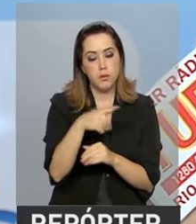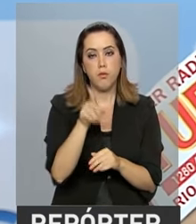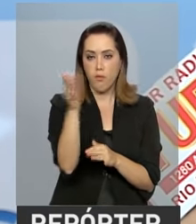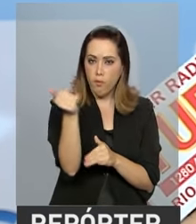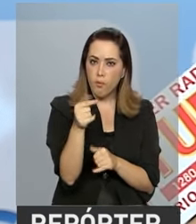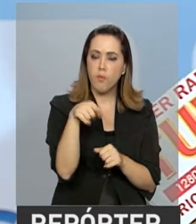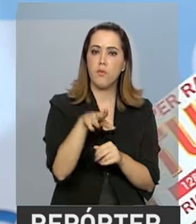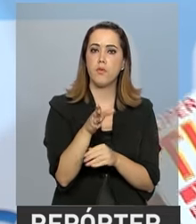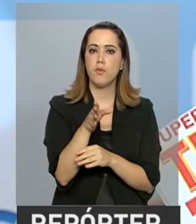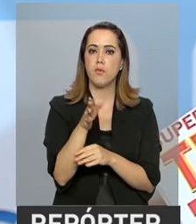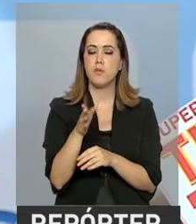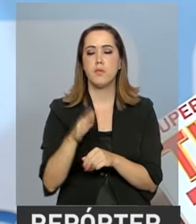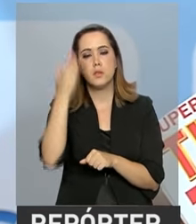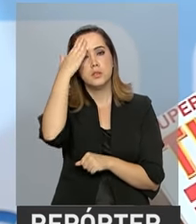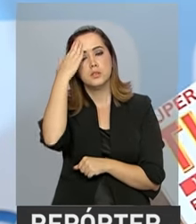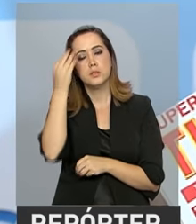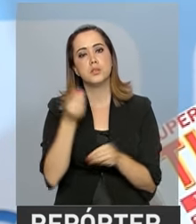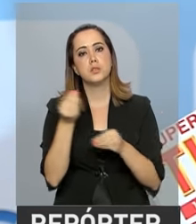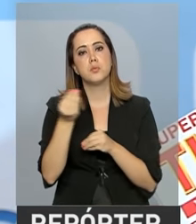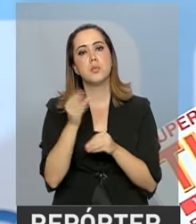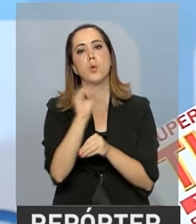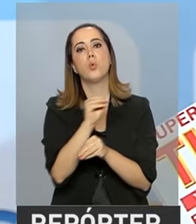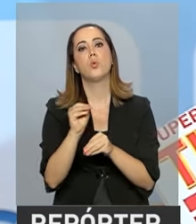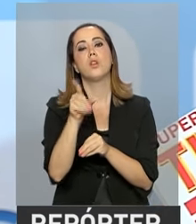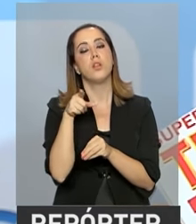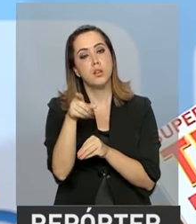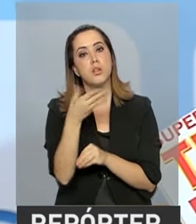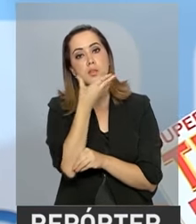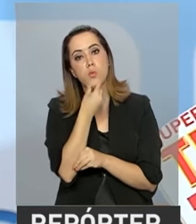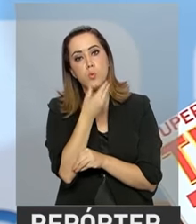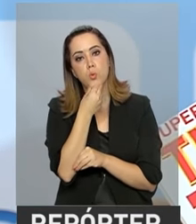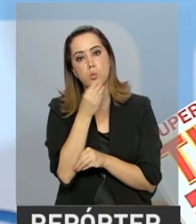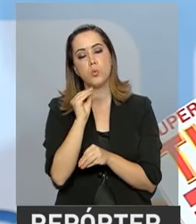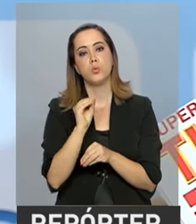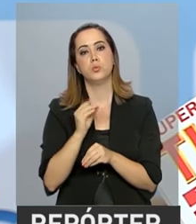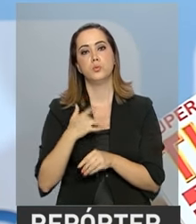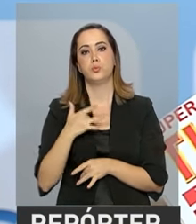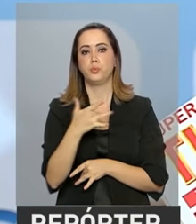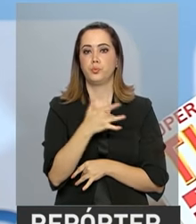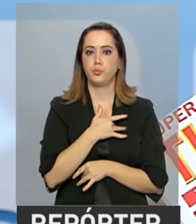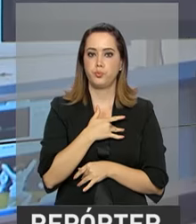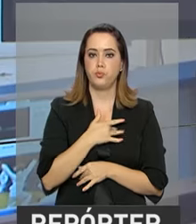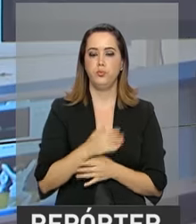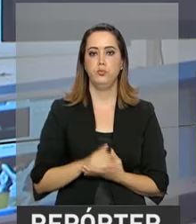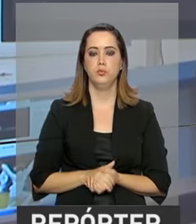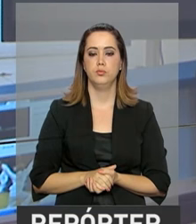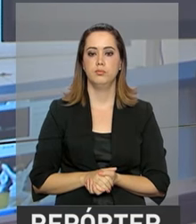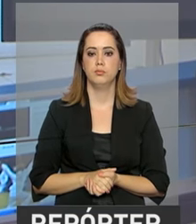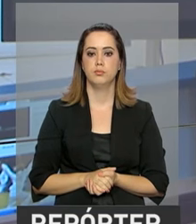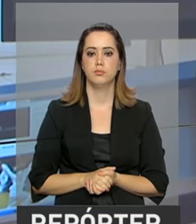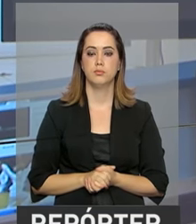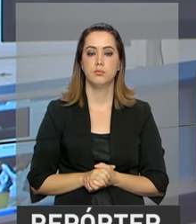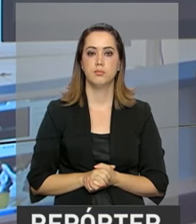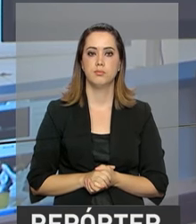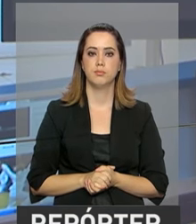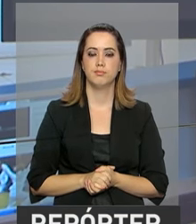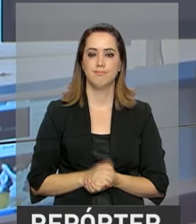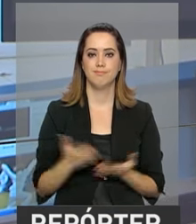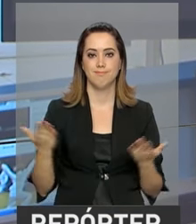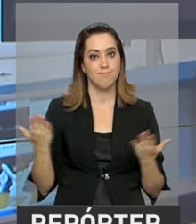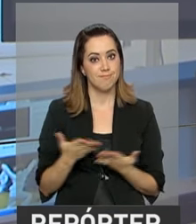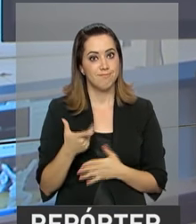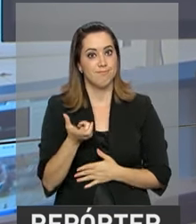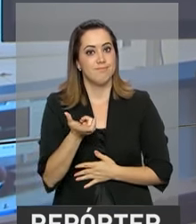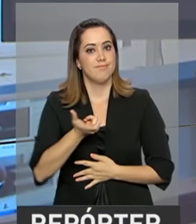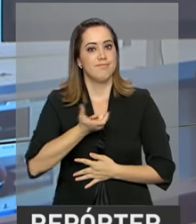fazer os exames, para incentivá-los a cuidar da sua saúde preventivamente. Medalha de bronze